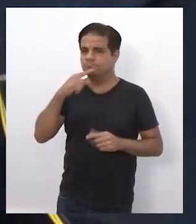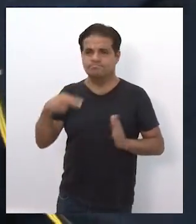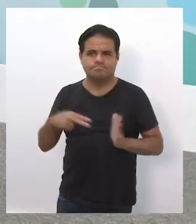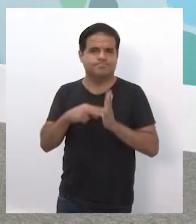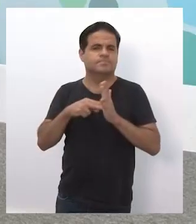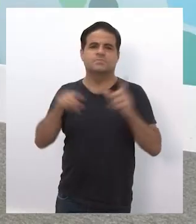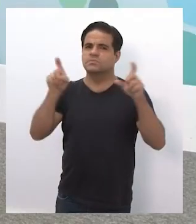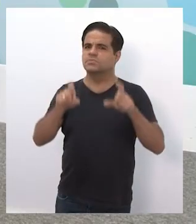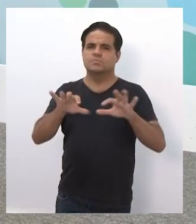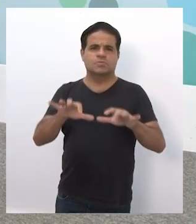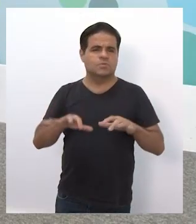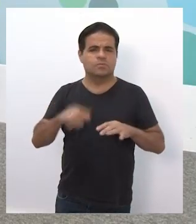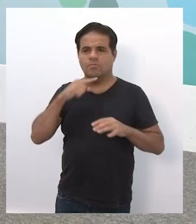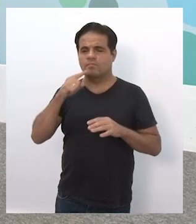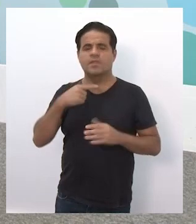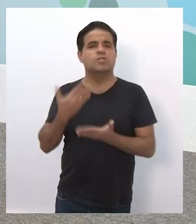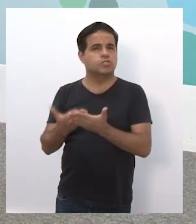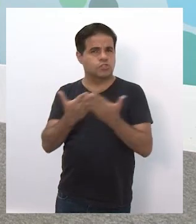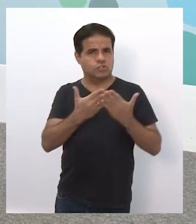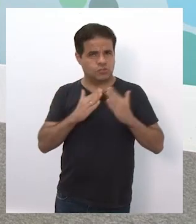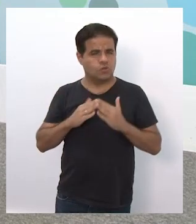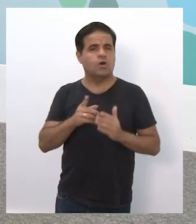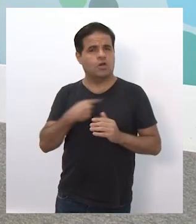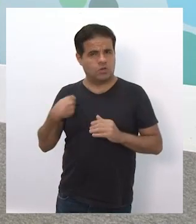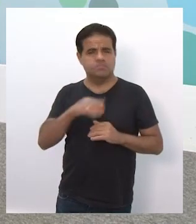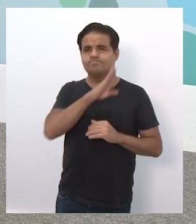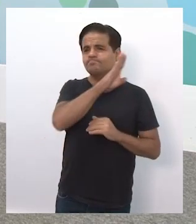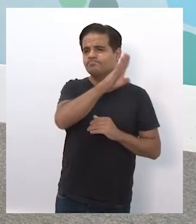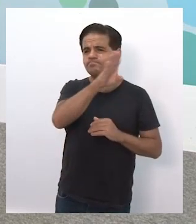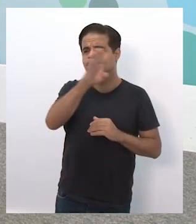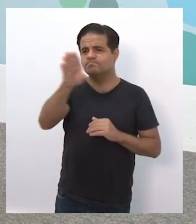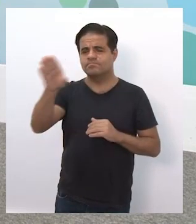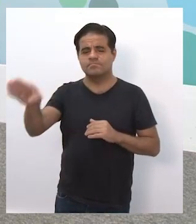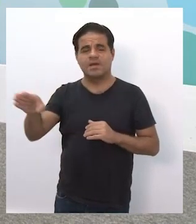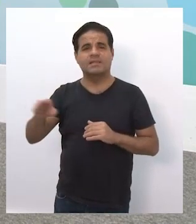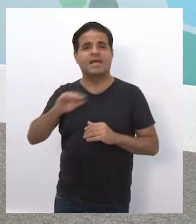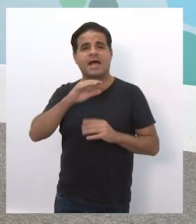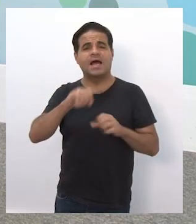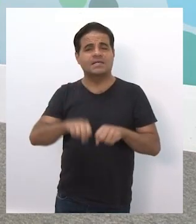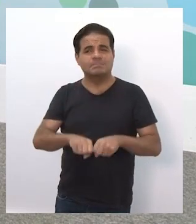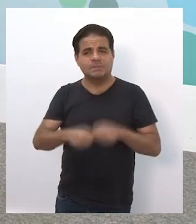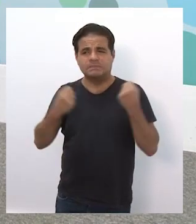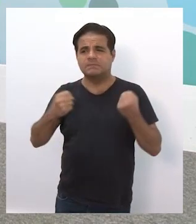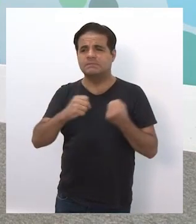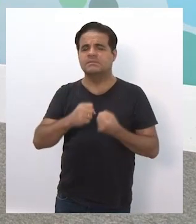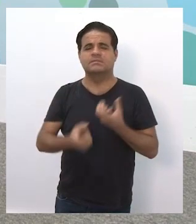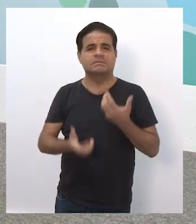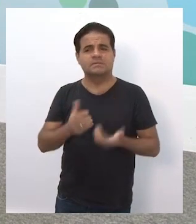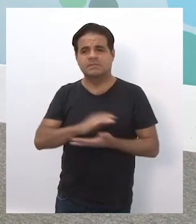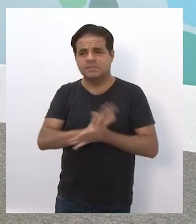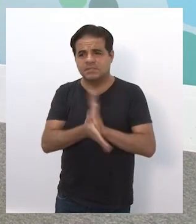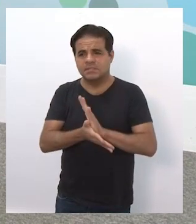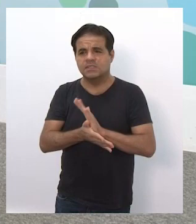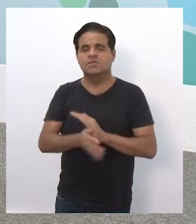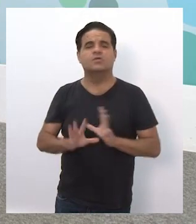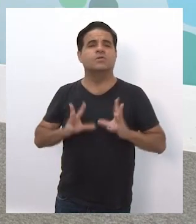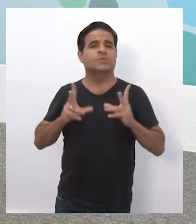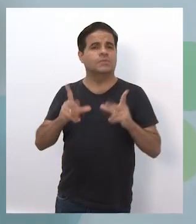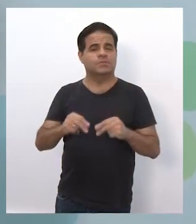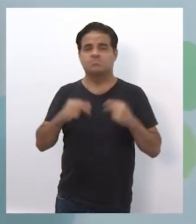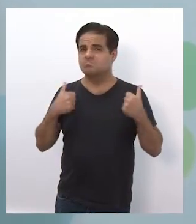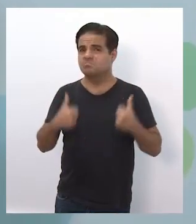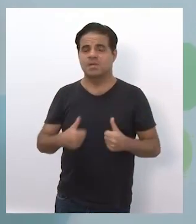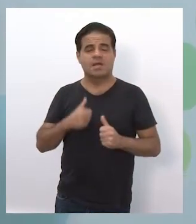Tá? Então, tem muitas escolas que nós vamos lá, né, Rodrigo, que está com essa fonte queimada. Então, todos os componentes estão funcionando. A memória,